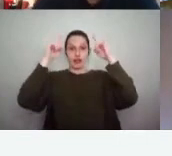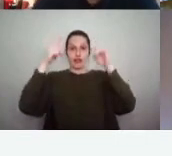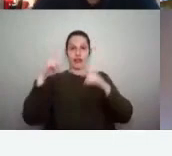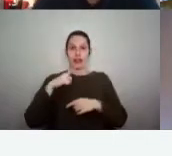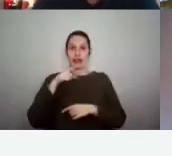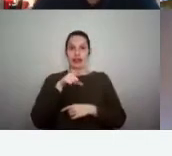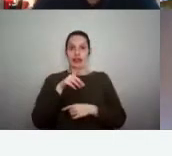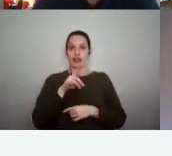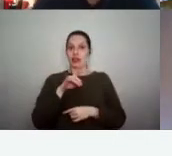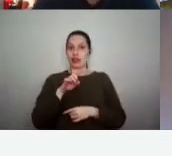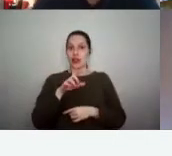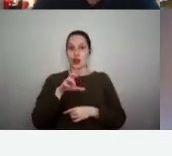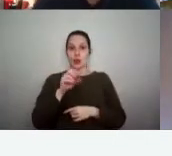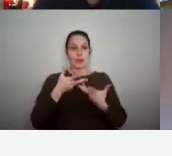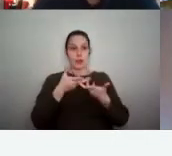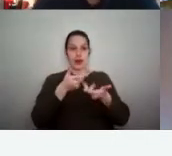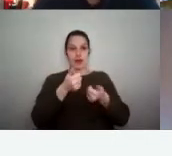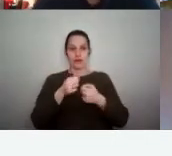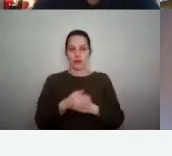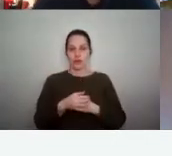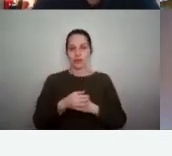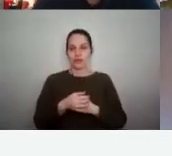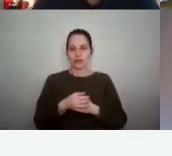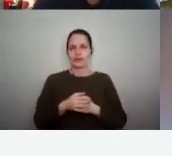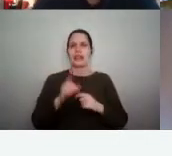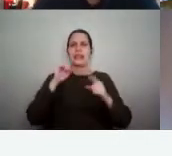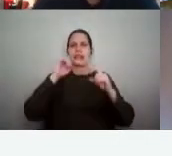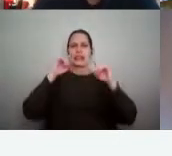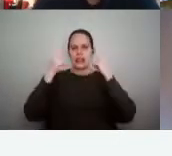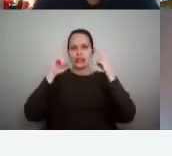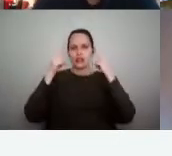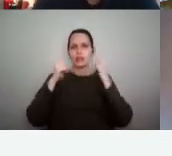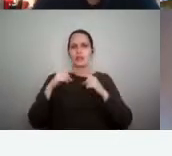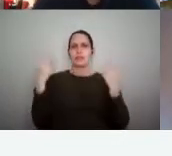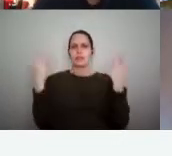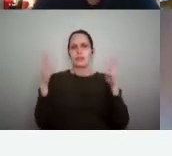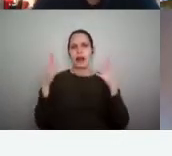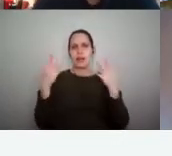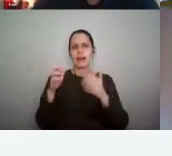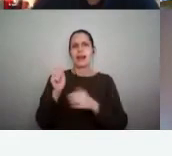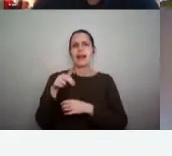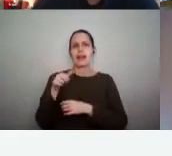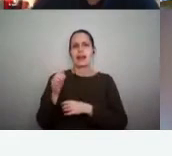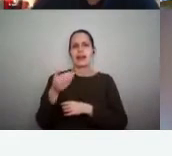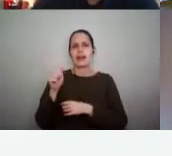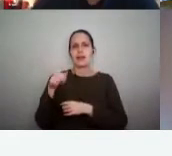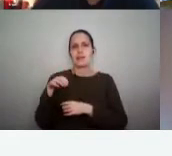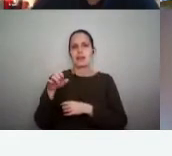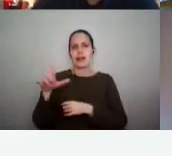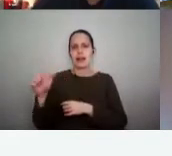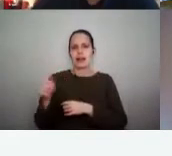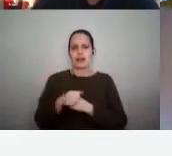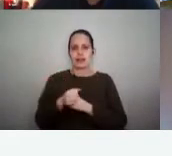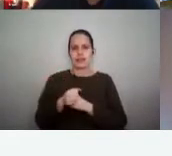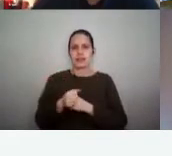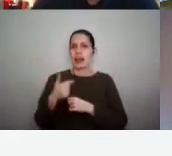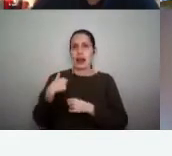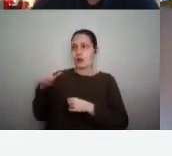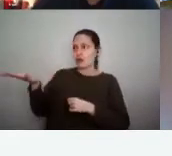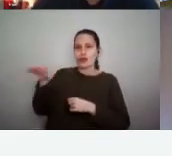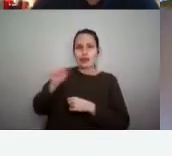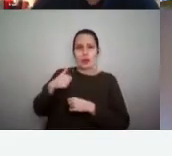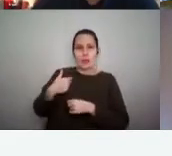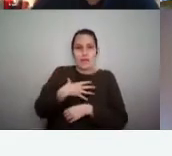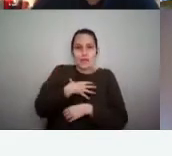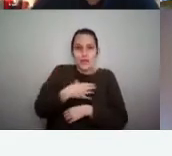Karen Viegas. Muito criativo, parabéns, a Ana Amélia Antunes. Botei meu filho para assistir, muito legal,